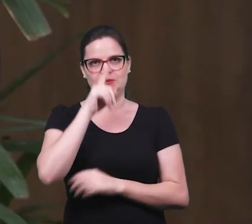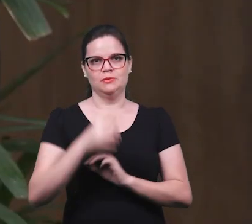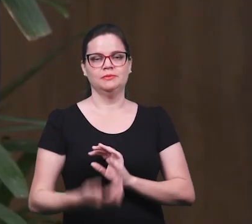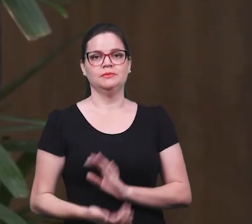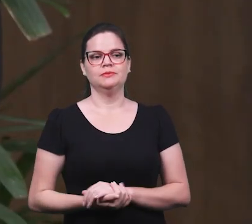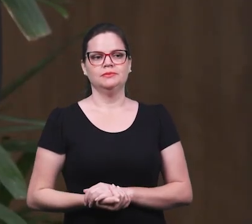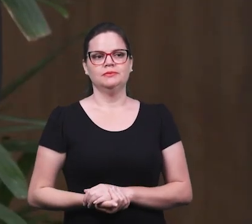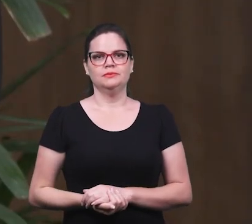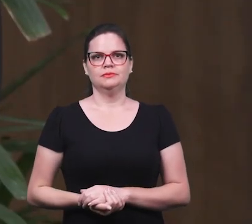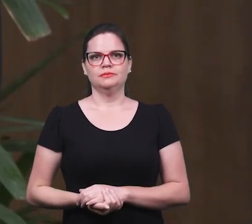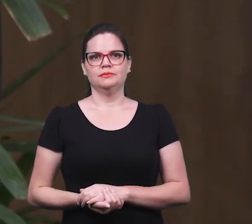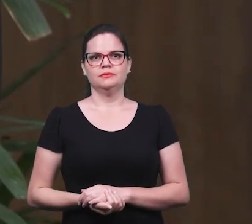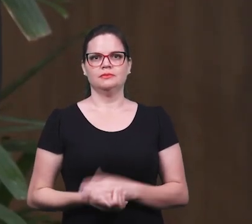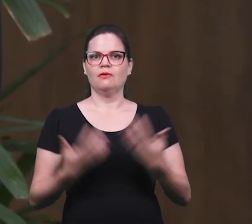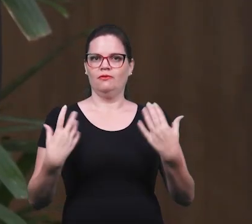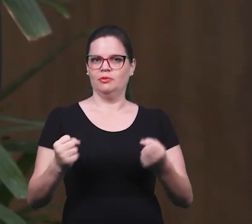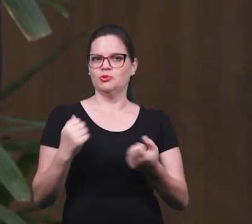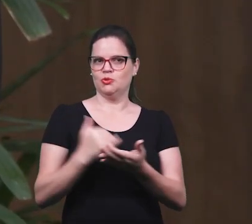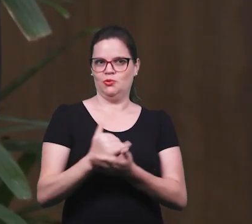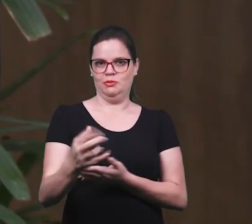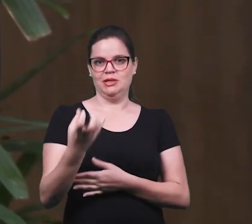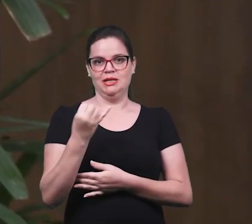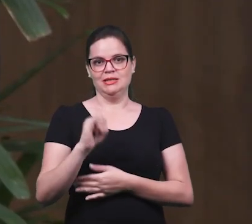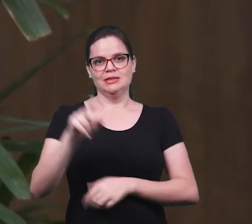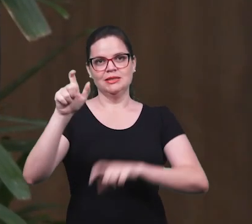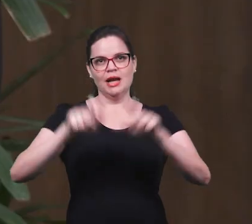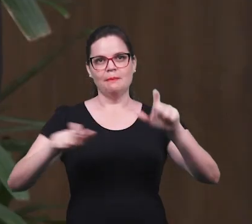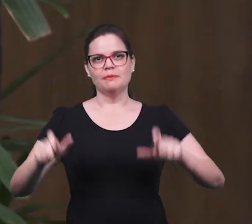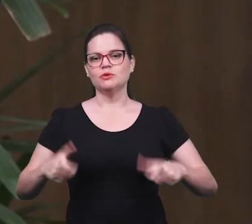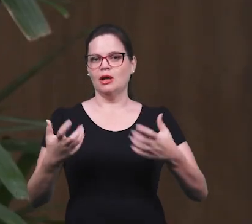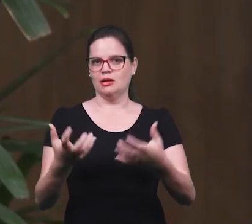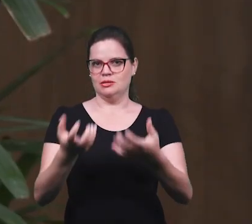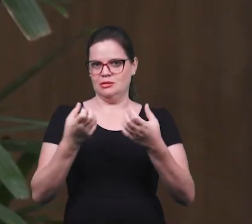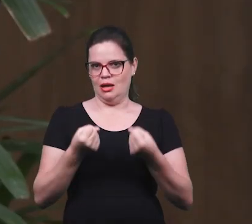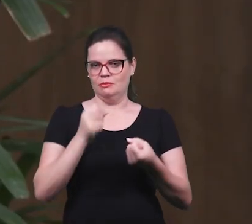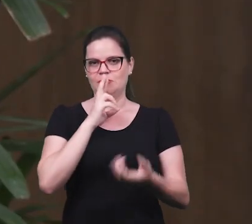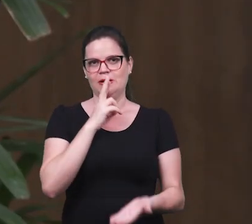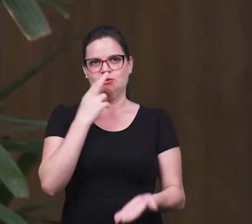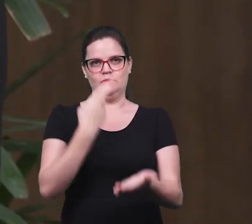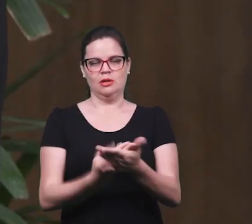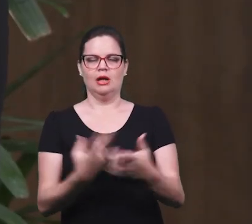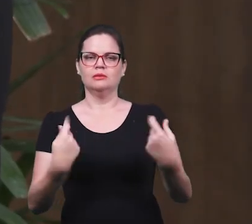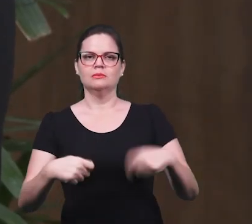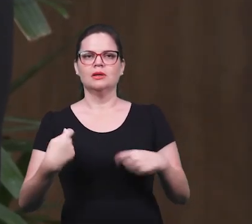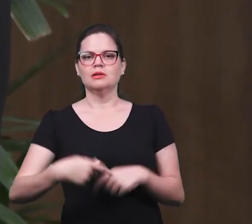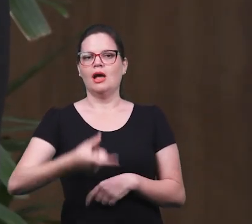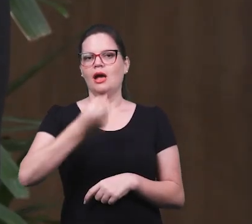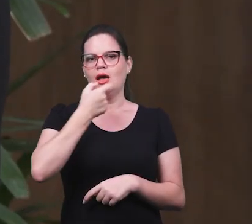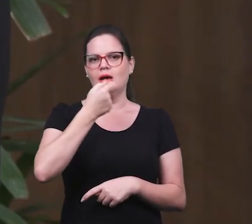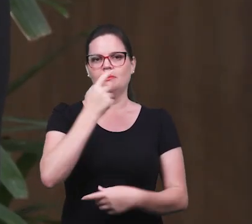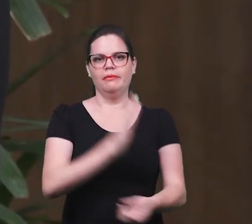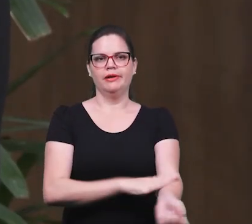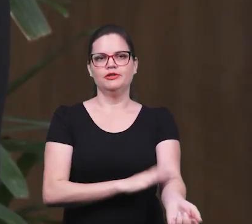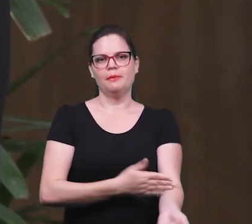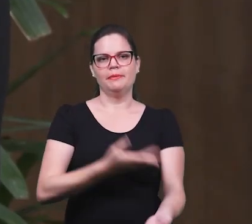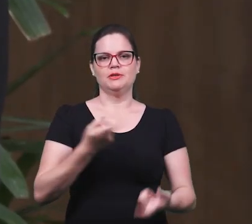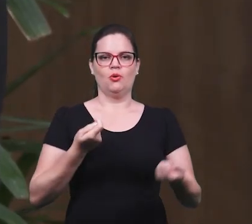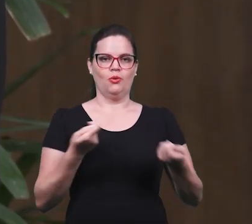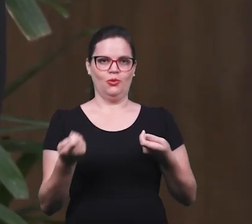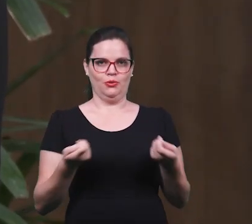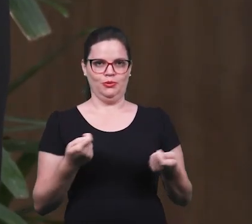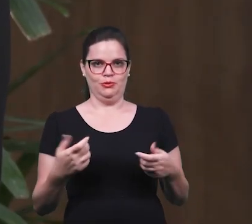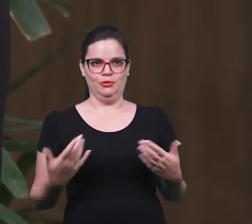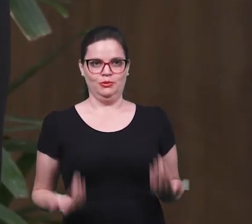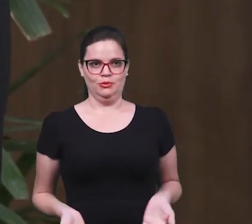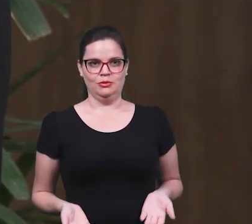certeza. E vamos lá, quando a pessoa recebe o diagnóstico e o tratamento, né, vai ter que tomar o remédio de pressão para controlar,